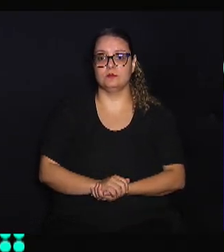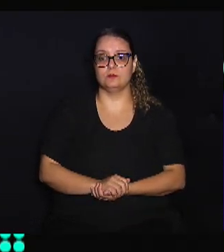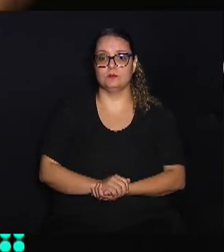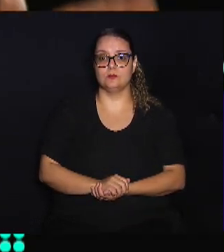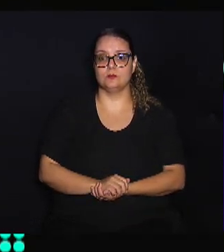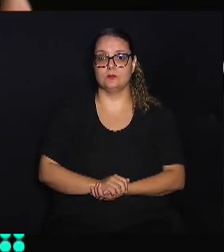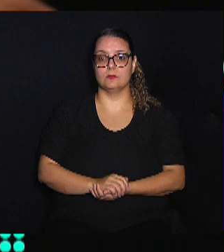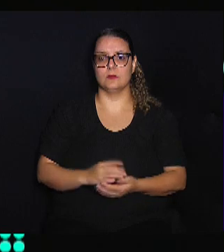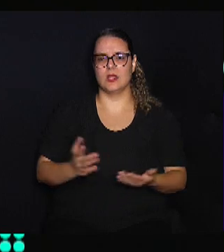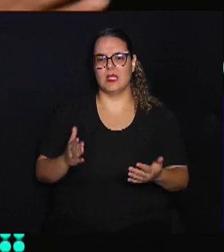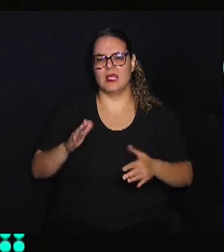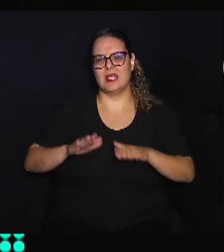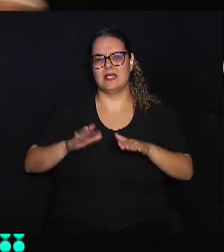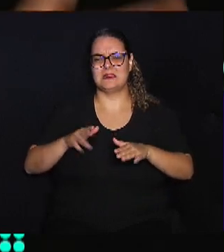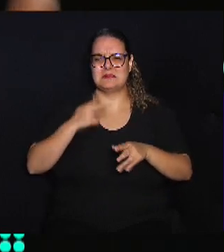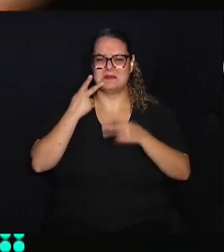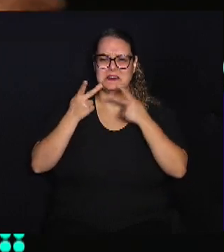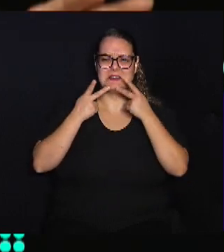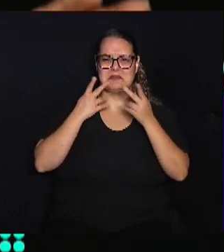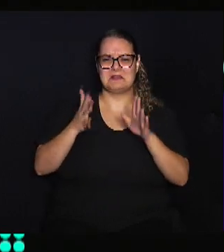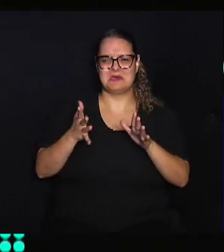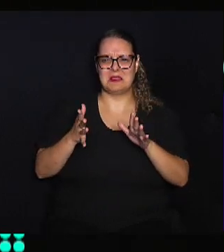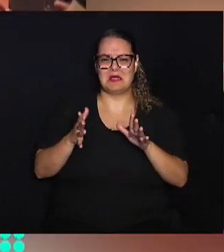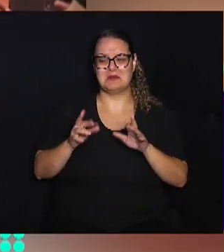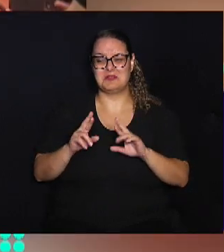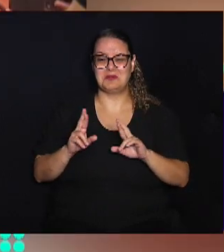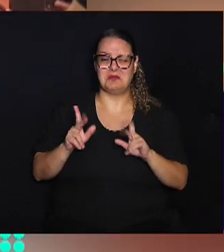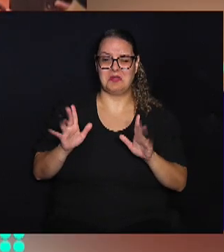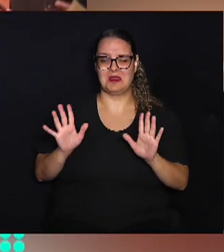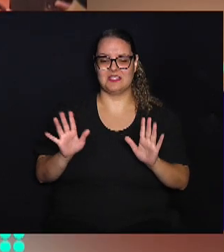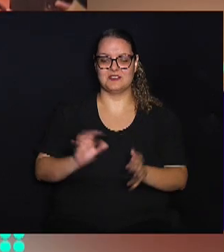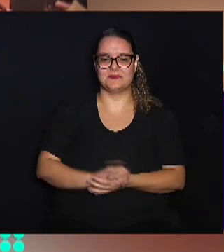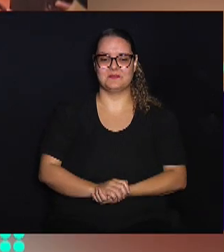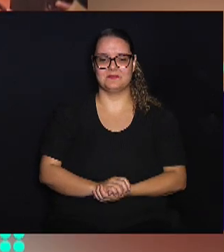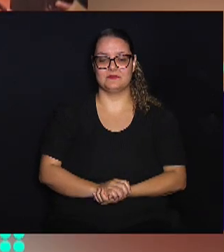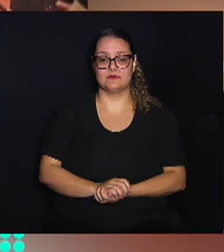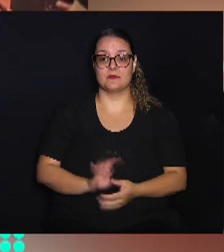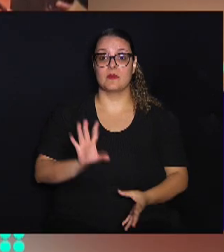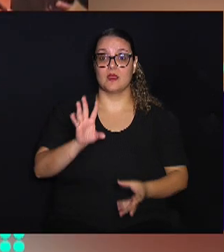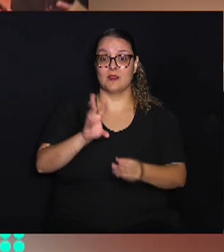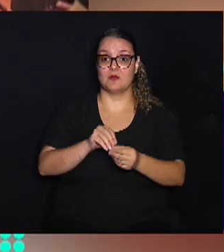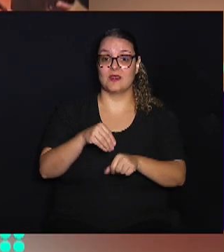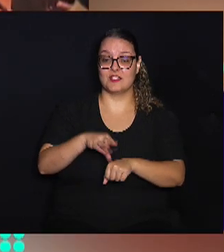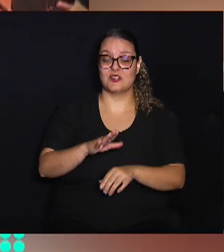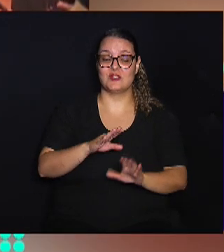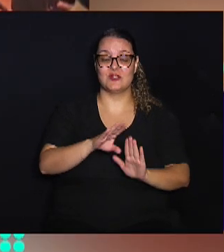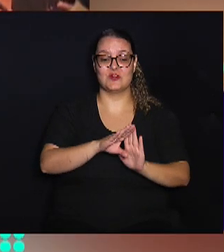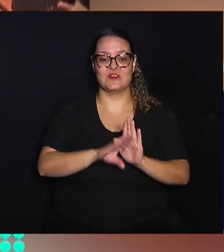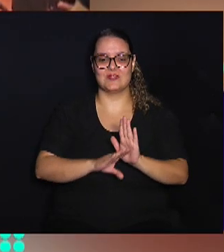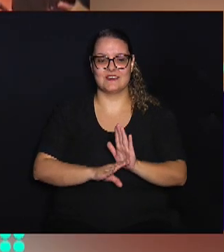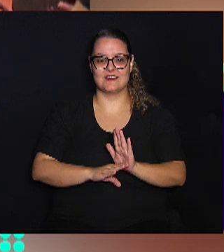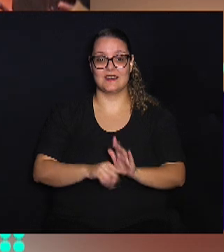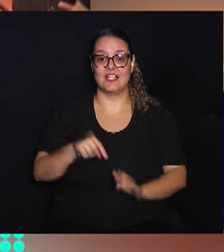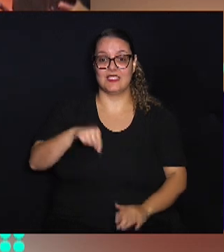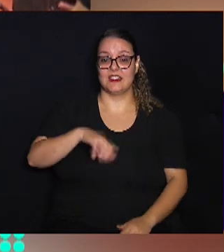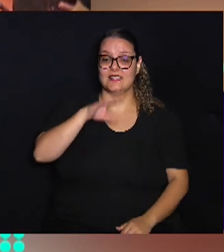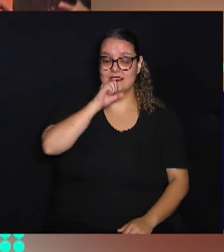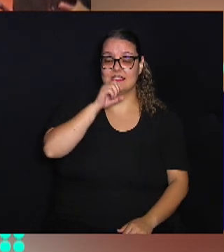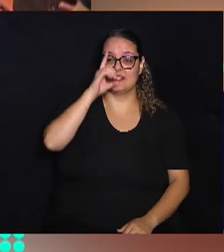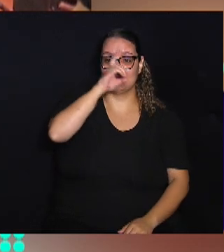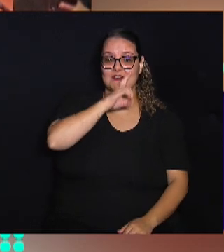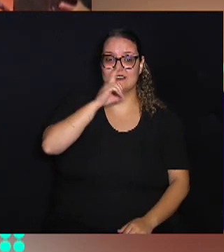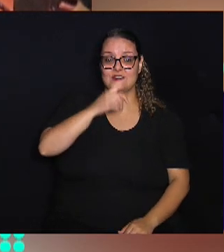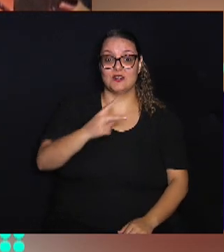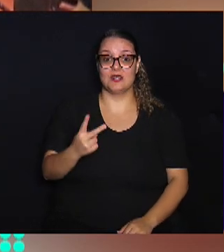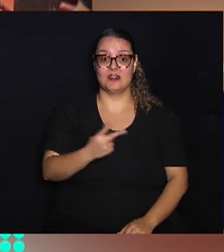A seleção até que é bem peculiar. E para fechar as dicas de programação, neste final de semana tem